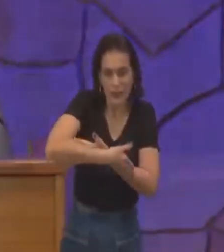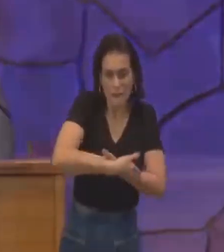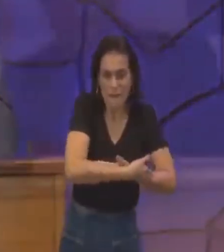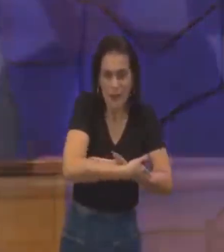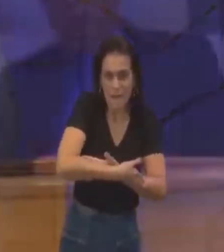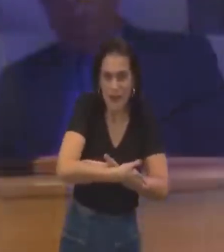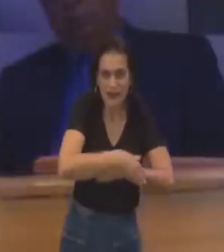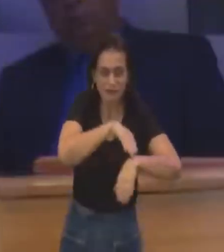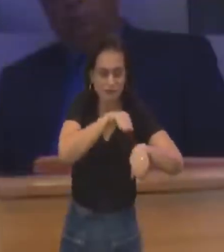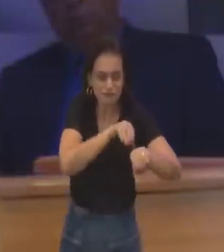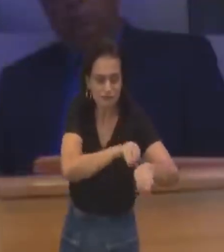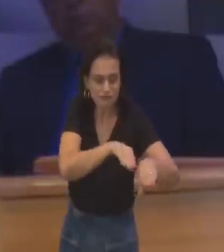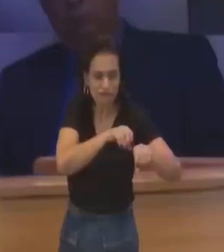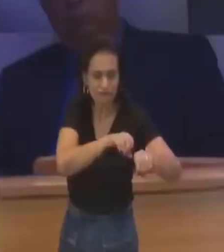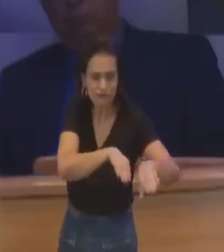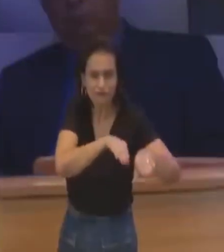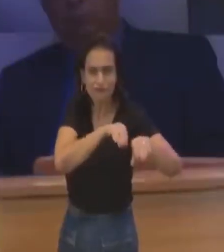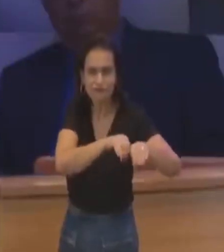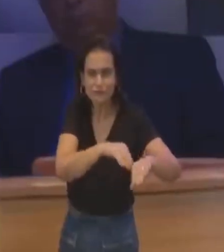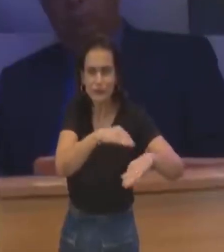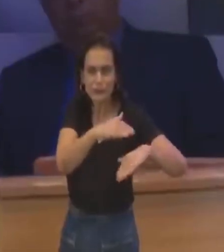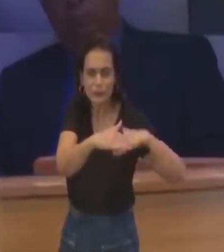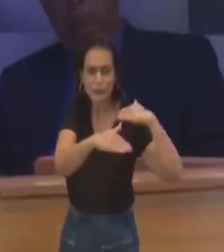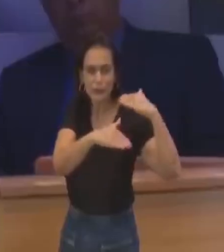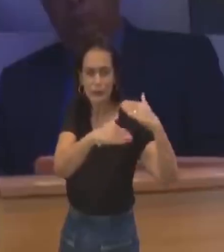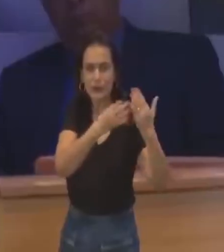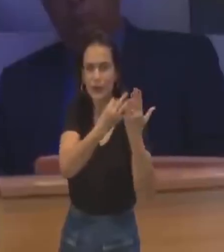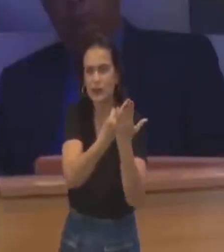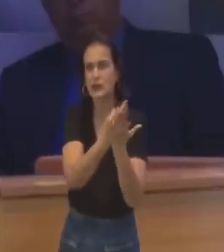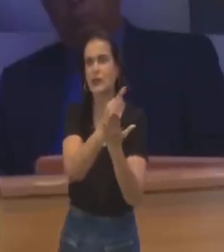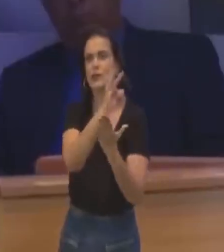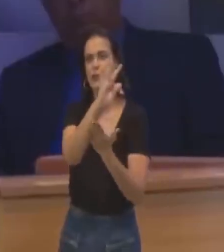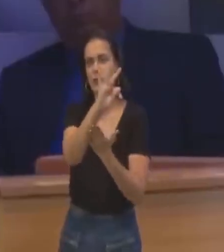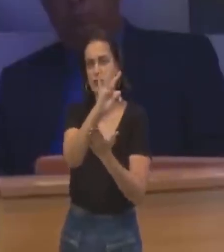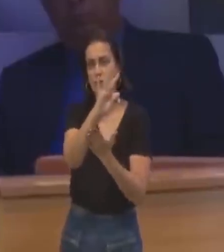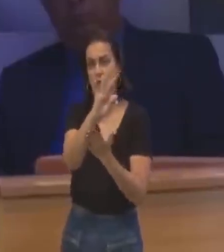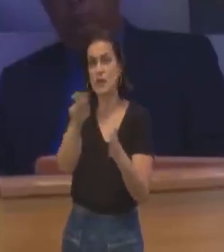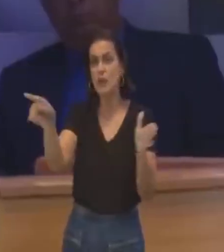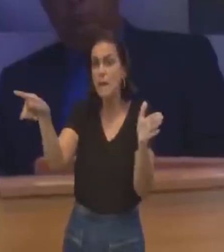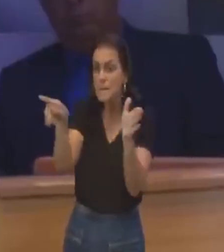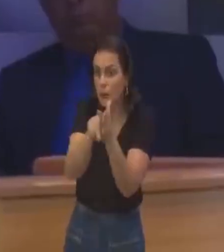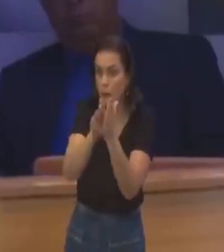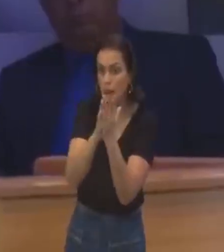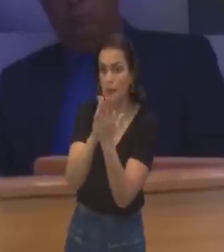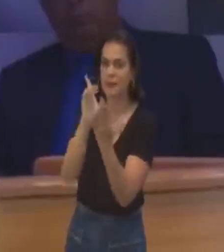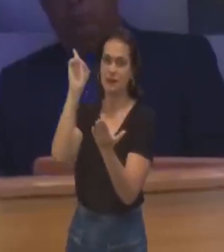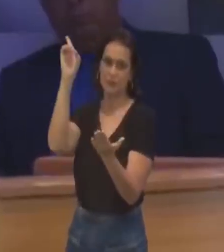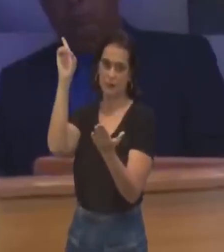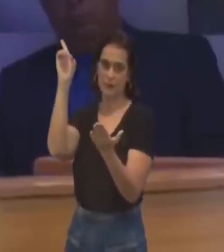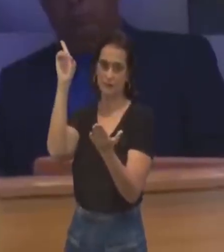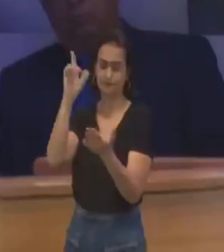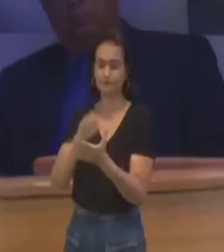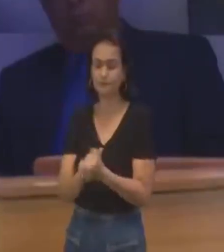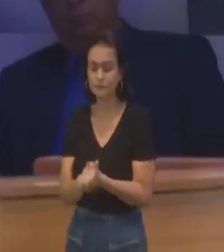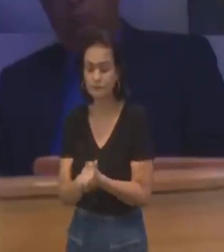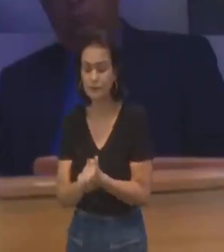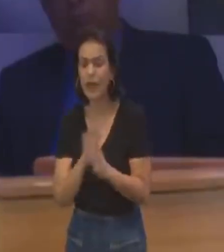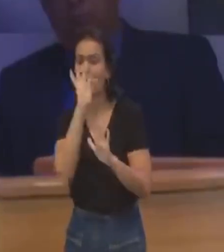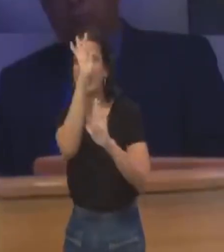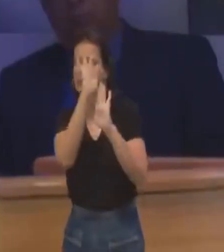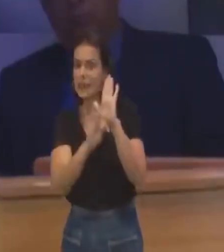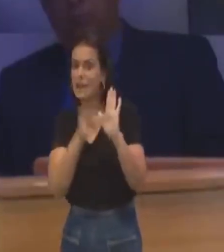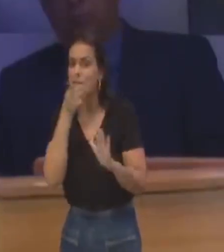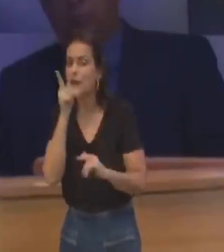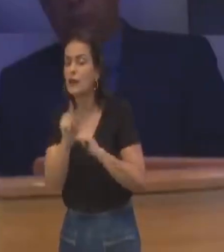desse processo de educação teológica, que advém da palavra do Senhor. E diz esse texto que toda a